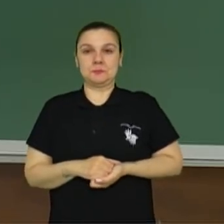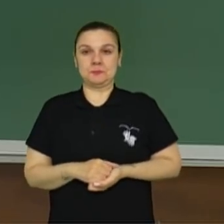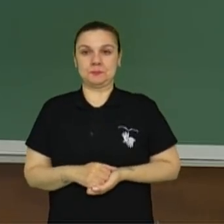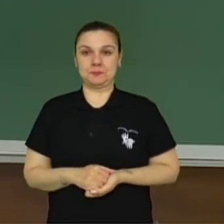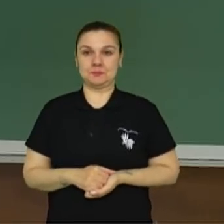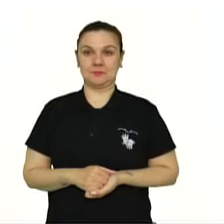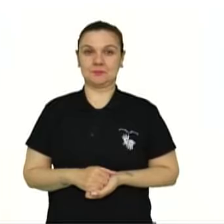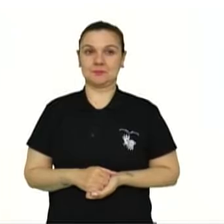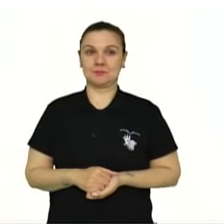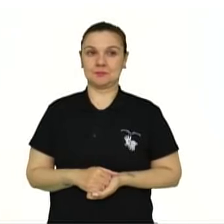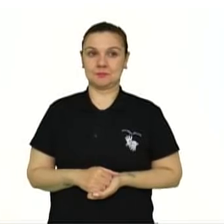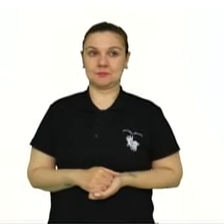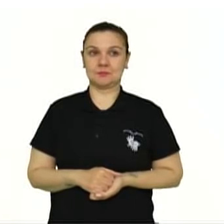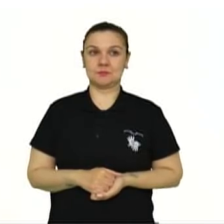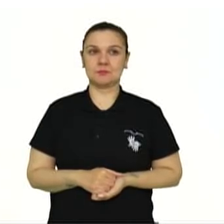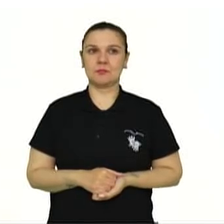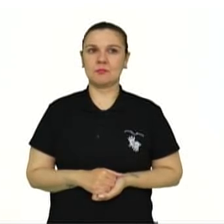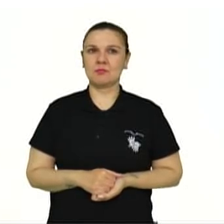observe aqui comigo.